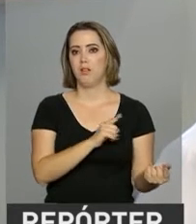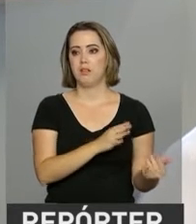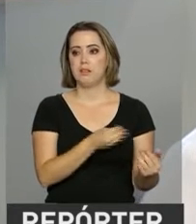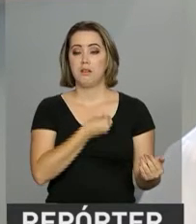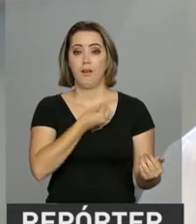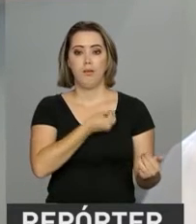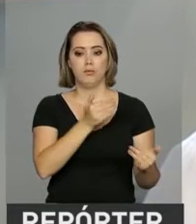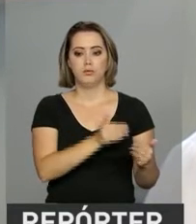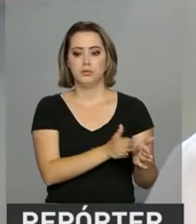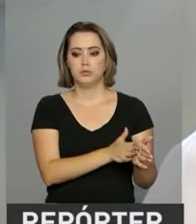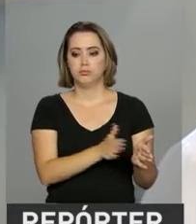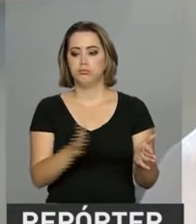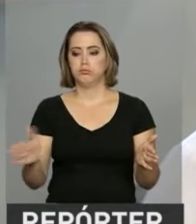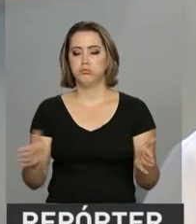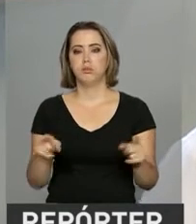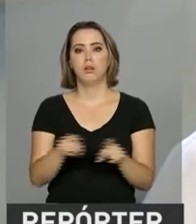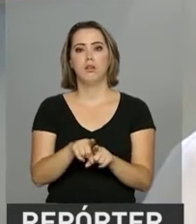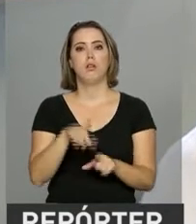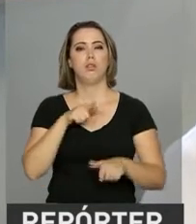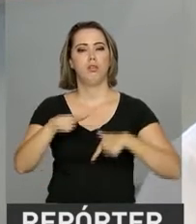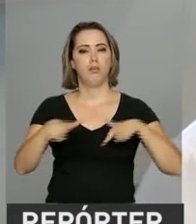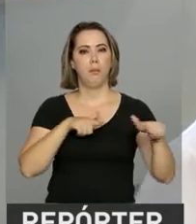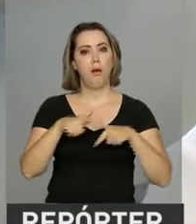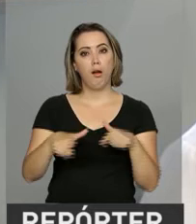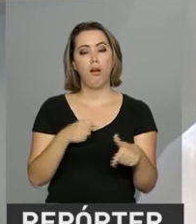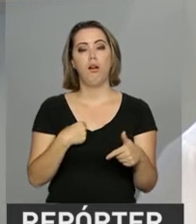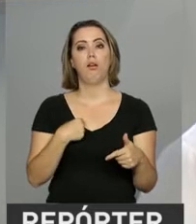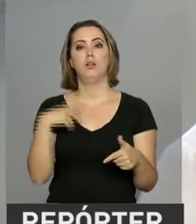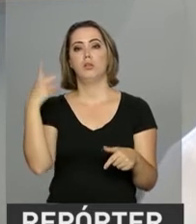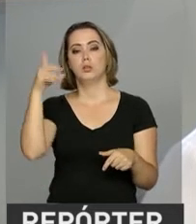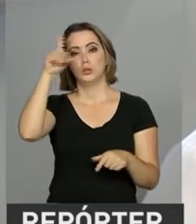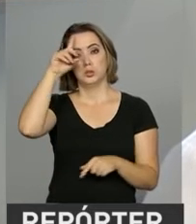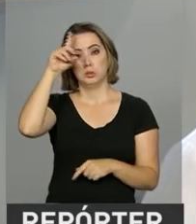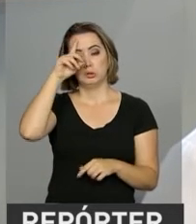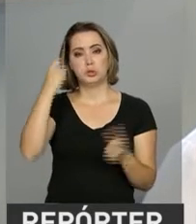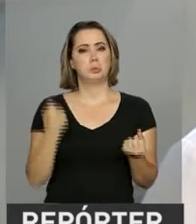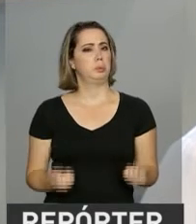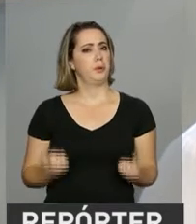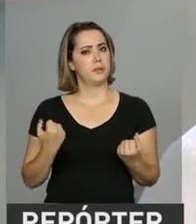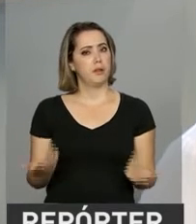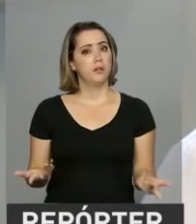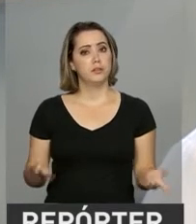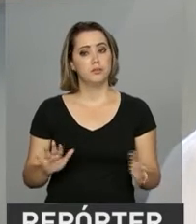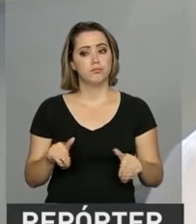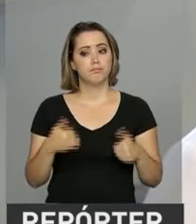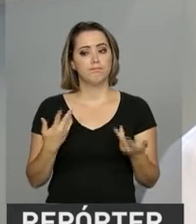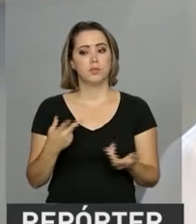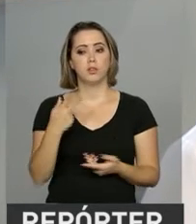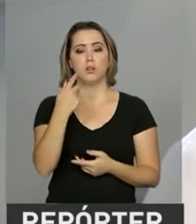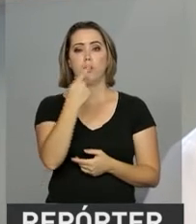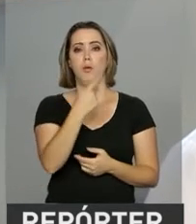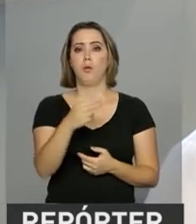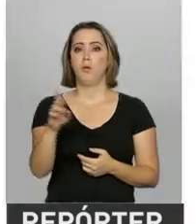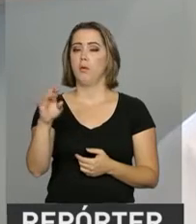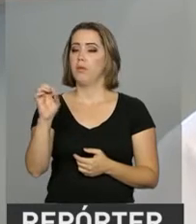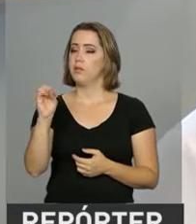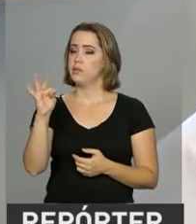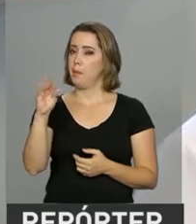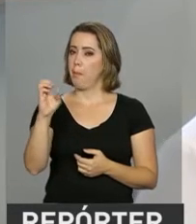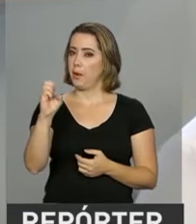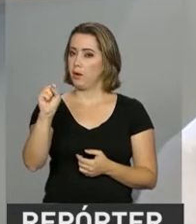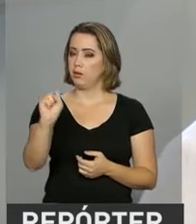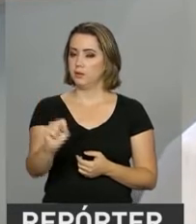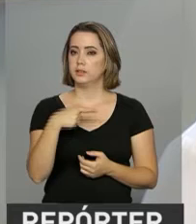que tem uma demanda do movimento de trabalho de dia a dia mais pesada essa posse pode gastar ainda mais rápido e só